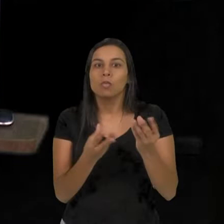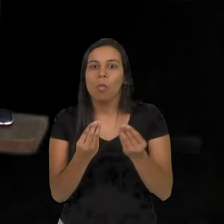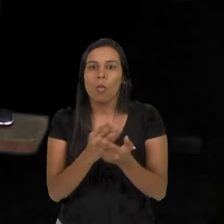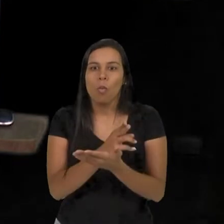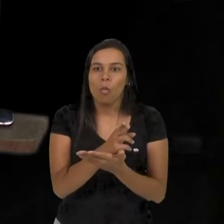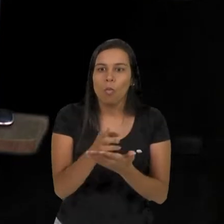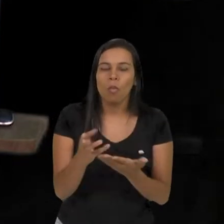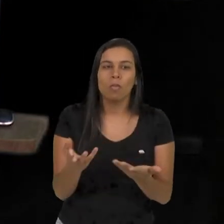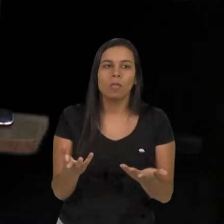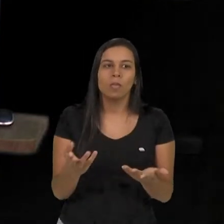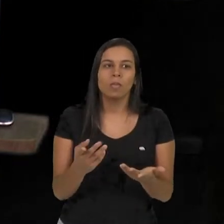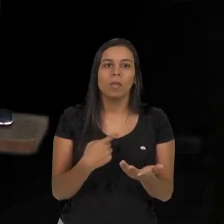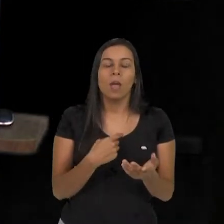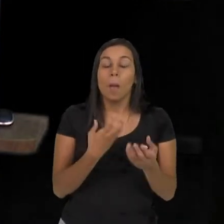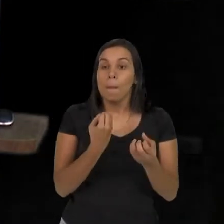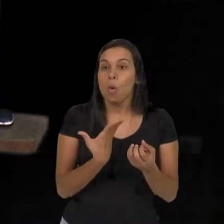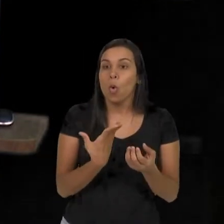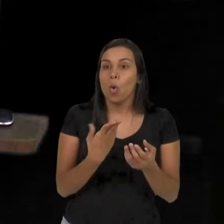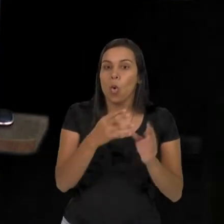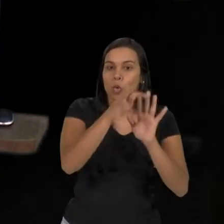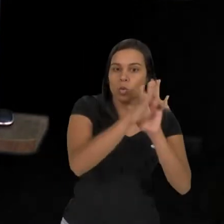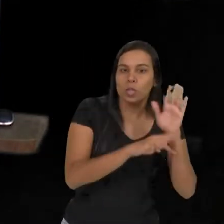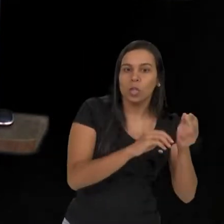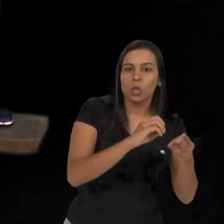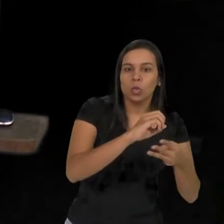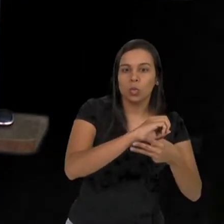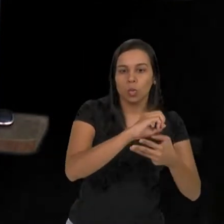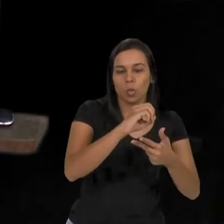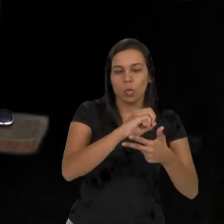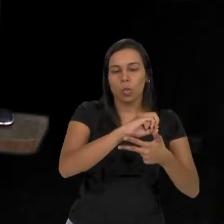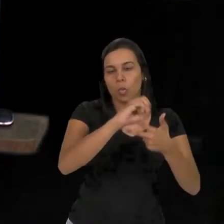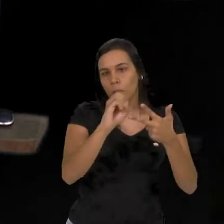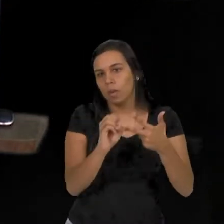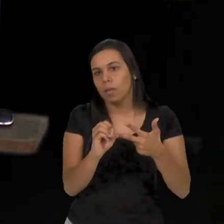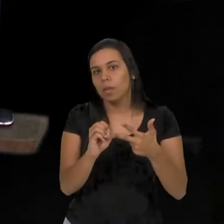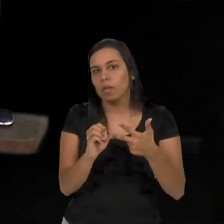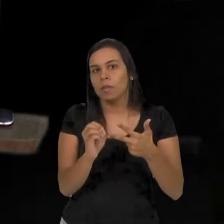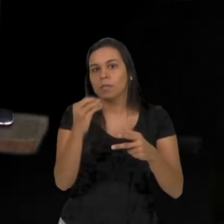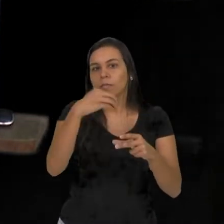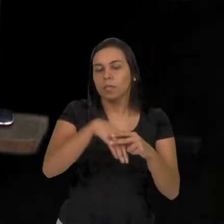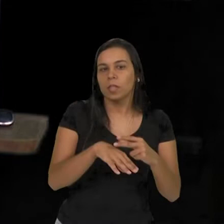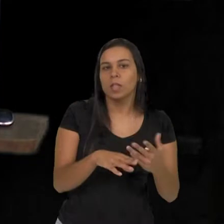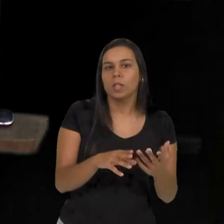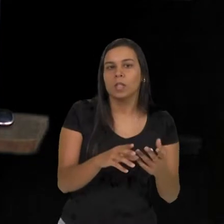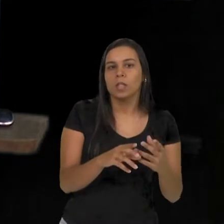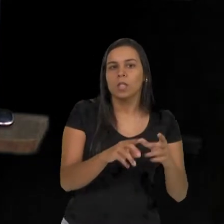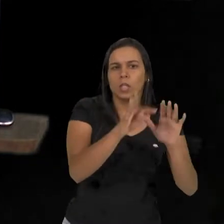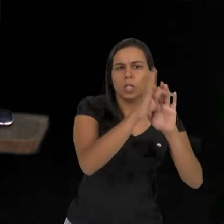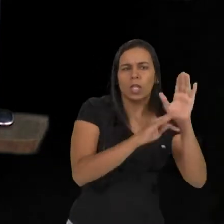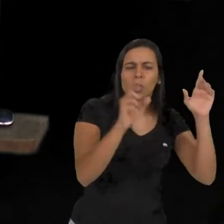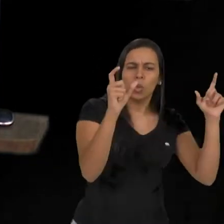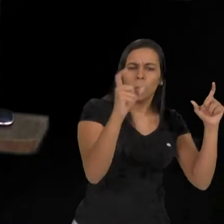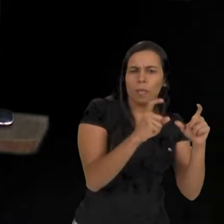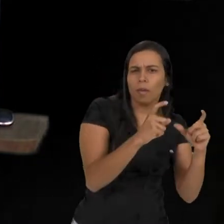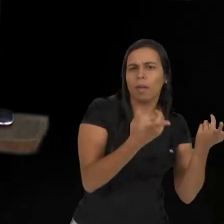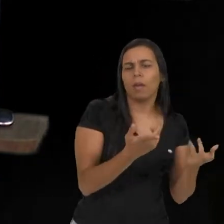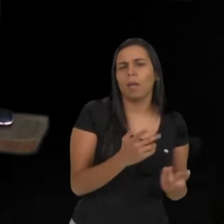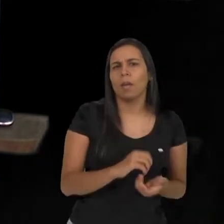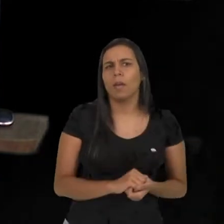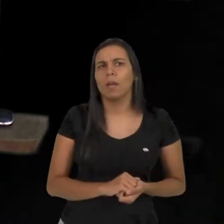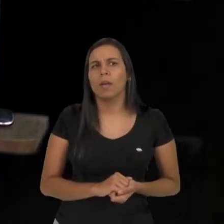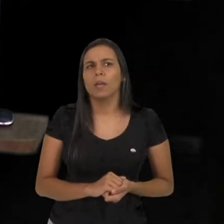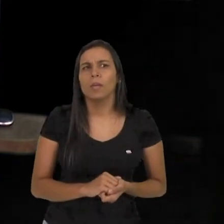do Enem, porque como eu falei, o Enem fica nessas cinco opções, das cinco questões, né? Textos curtos, normalmente um texto pode ser irônico, pode ser um texto